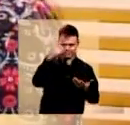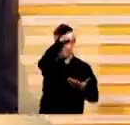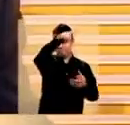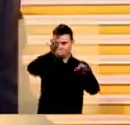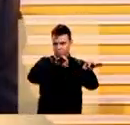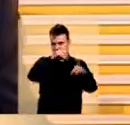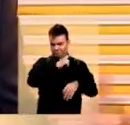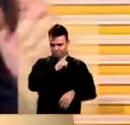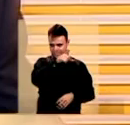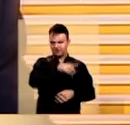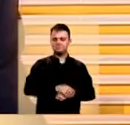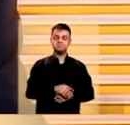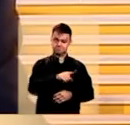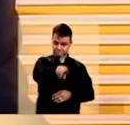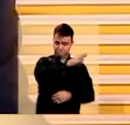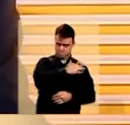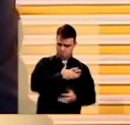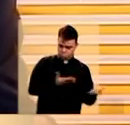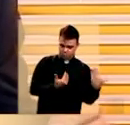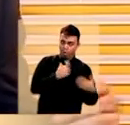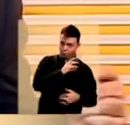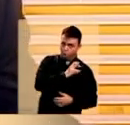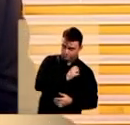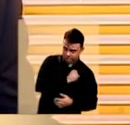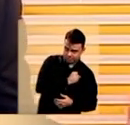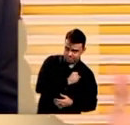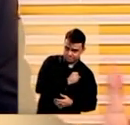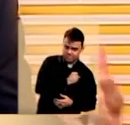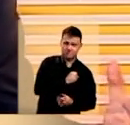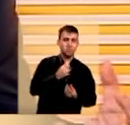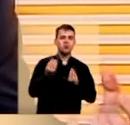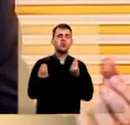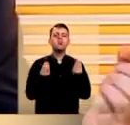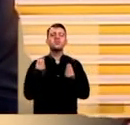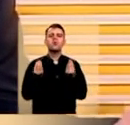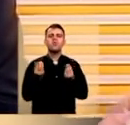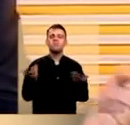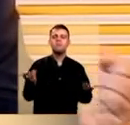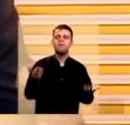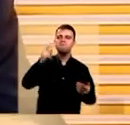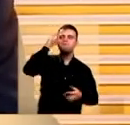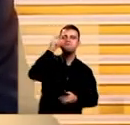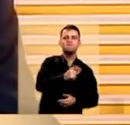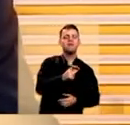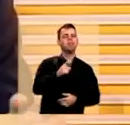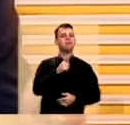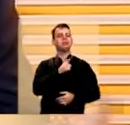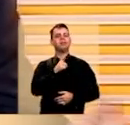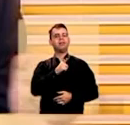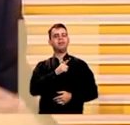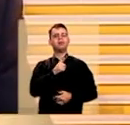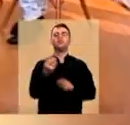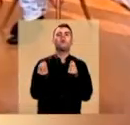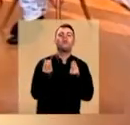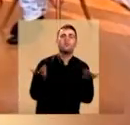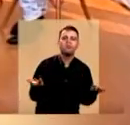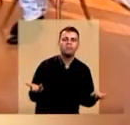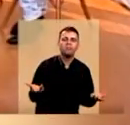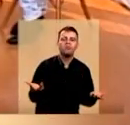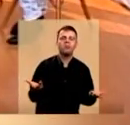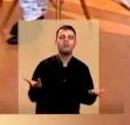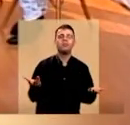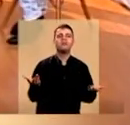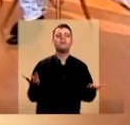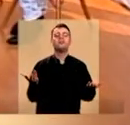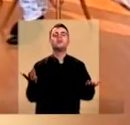como é que você sente a receptividade deles? Eles gostam? Eles sentem interesse nisso? Ou tem que forçar a barra? Como é